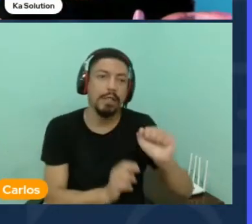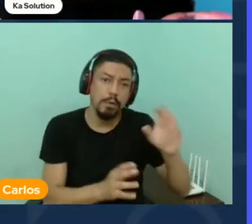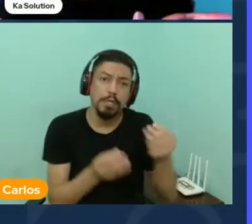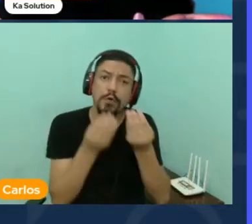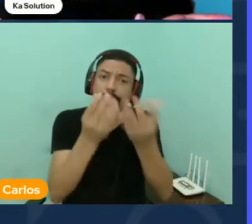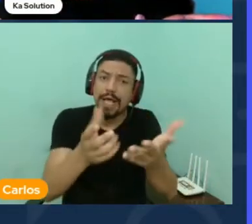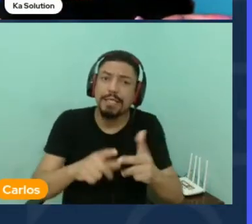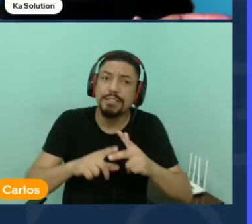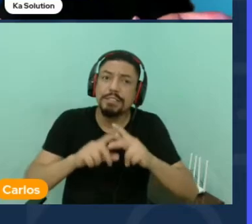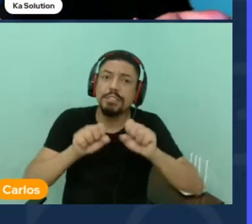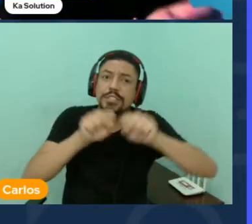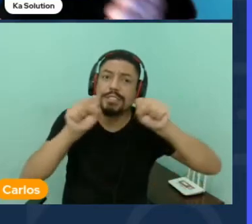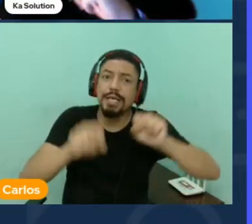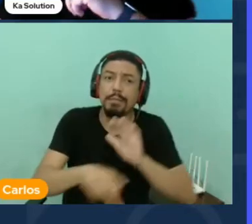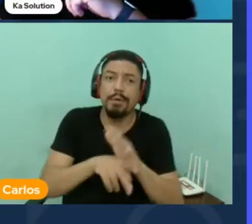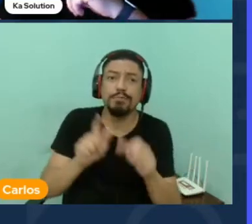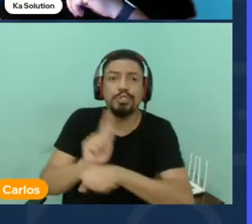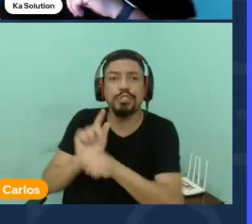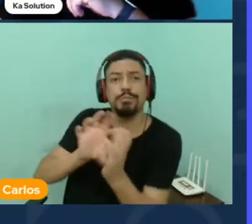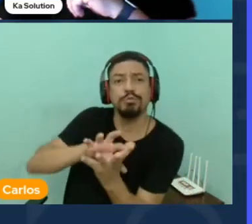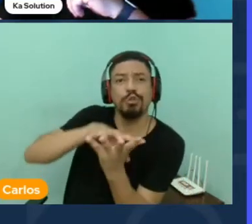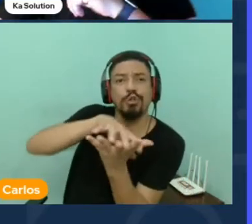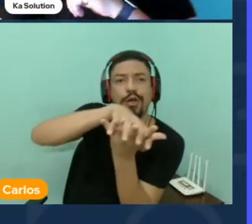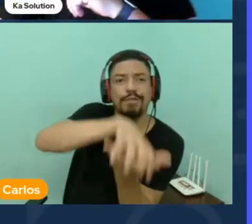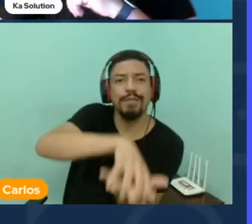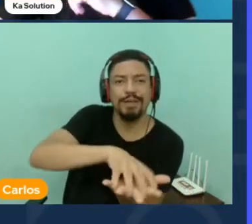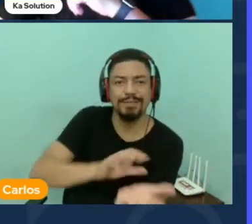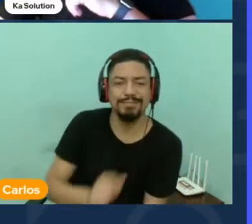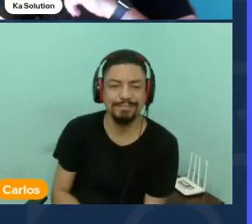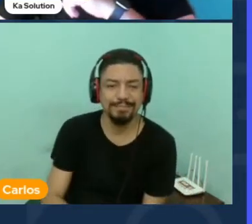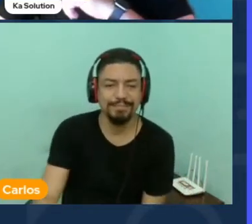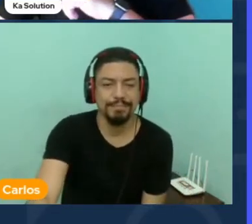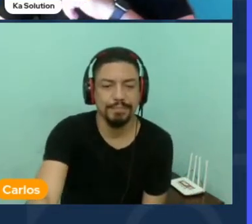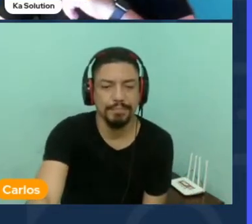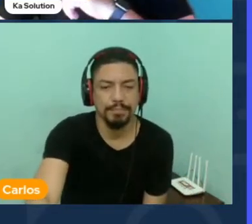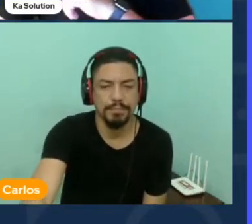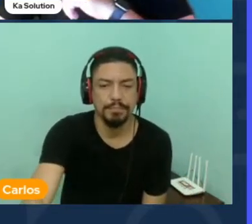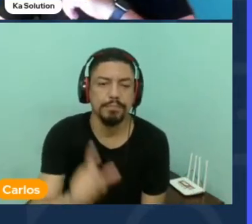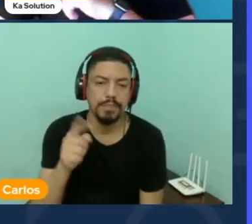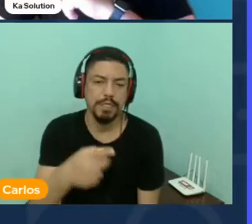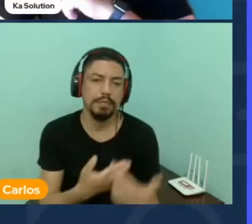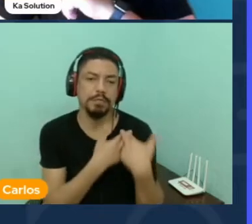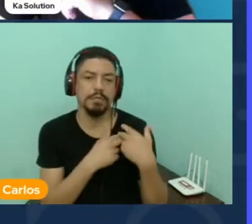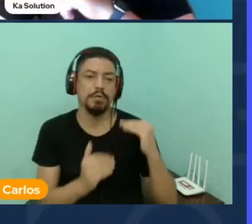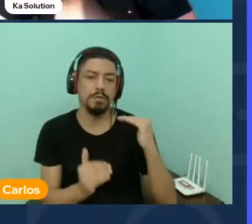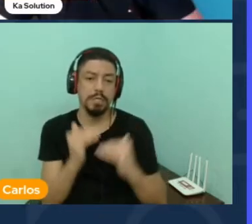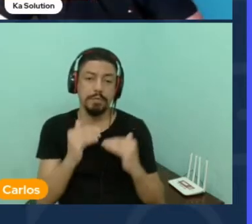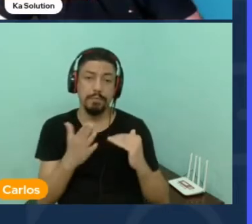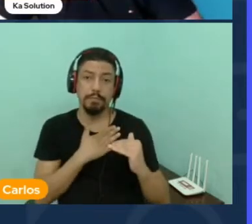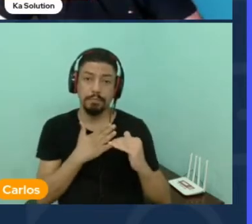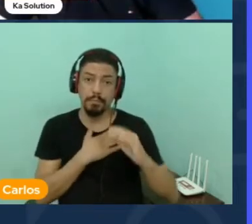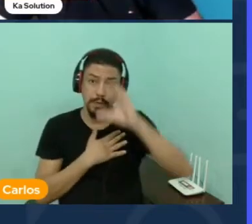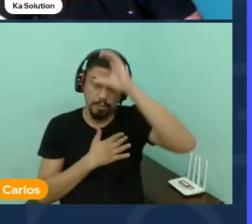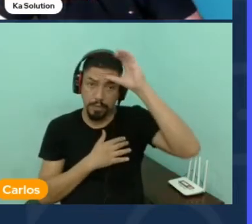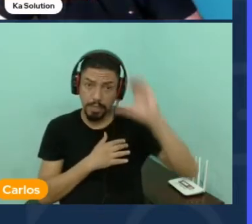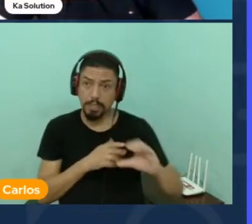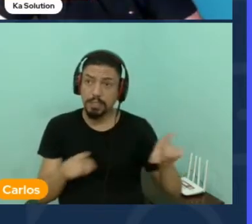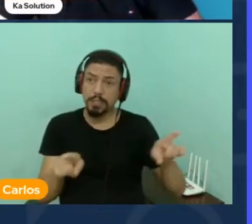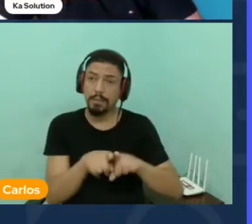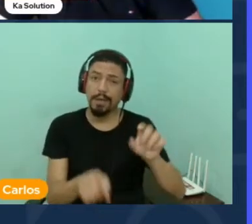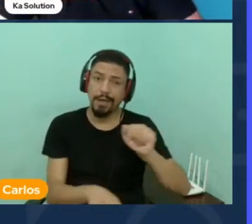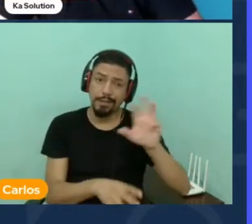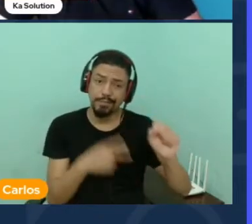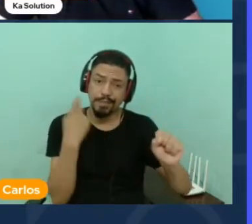recurso. Então, aqui são as responsabilidades no nível do cliente. Mas a AWS também tem as